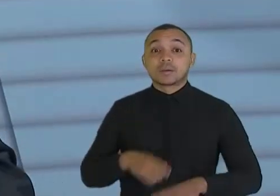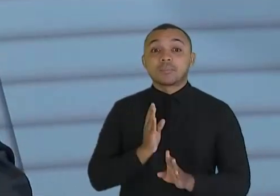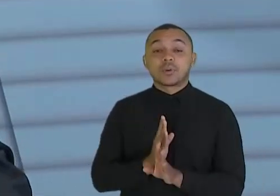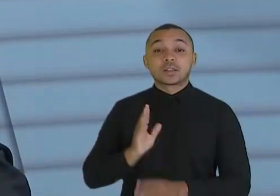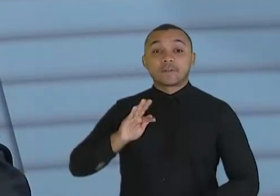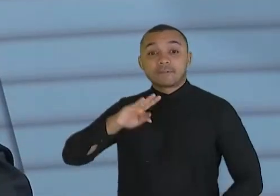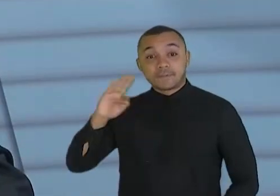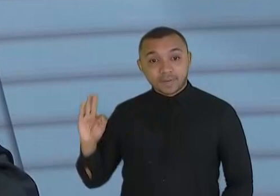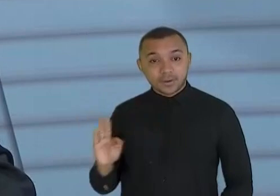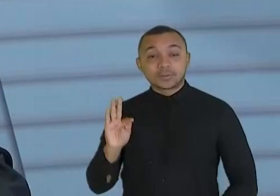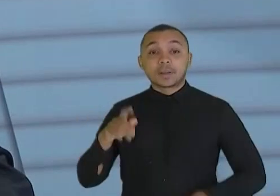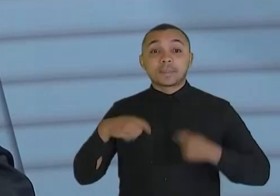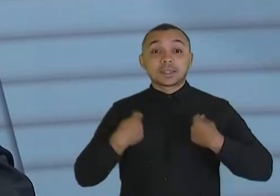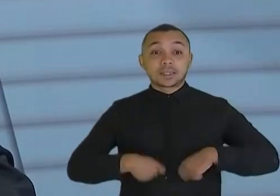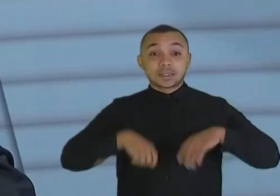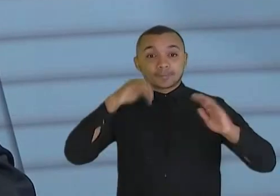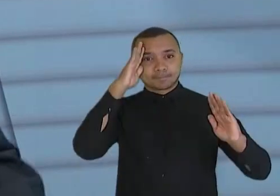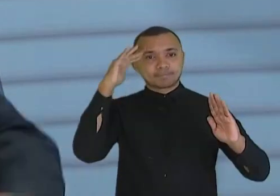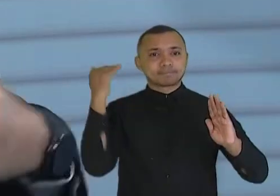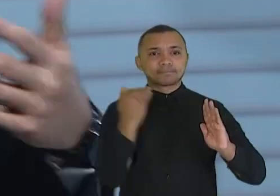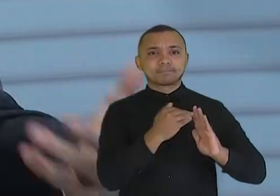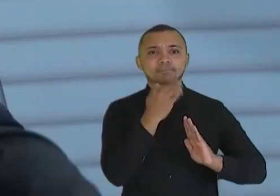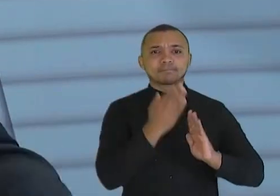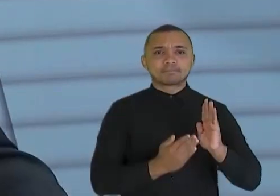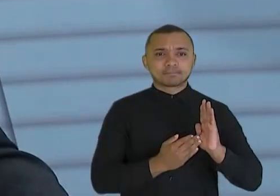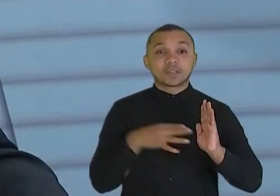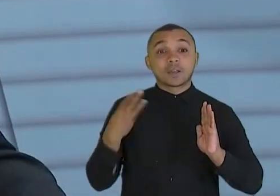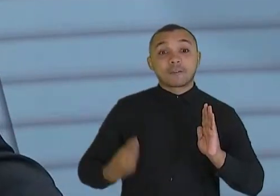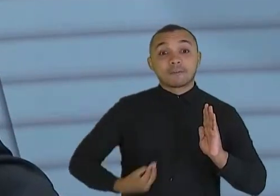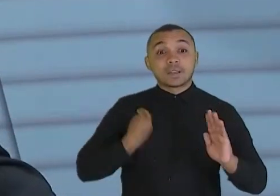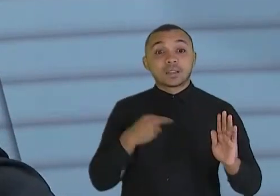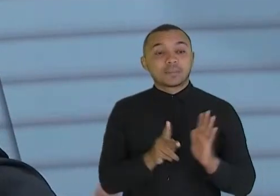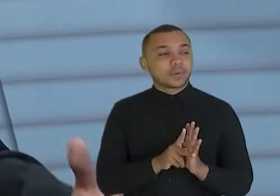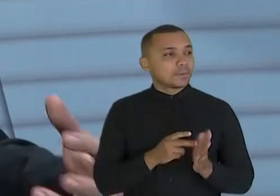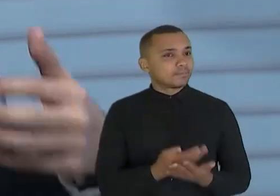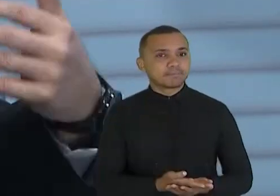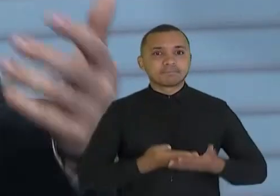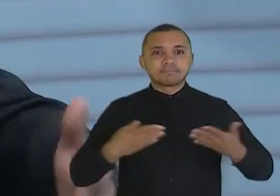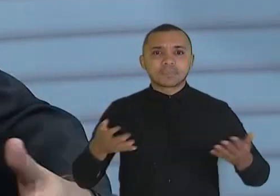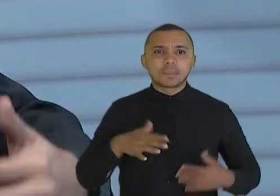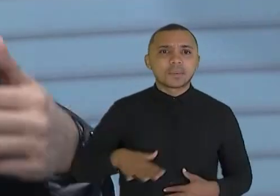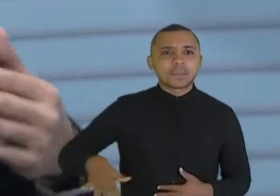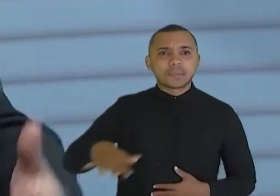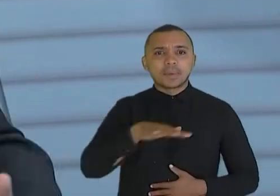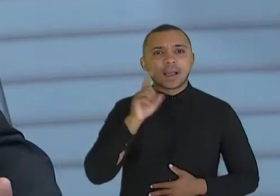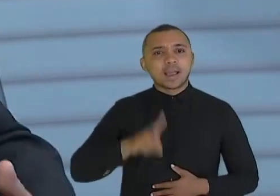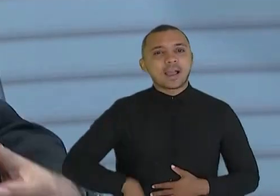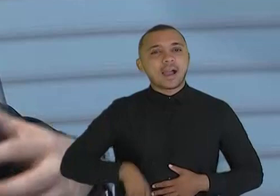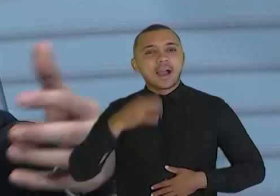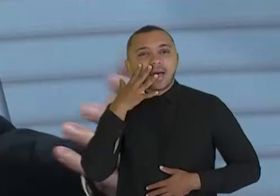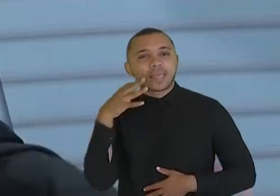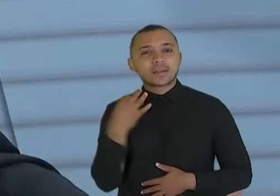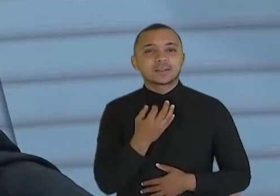poderia ser diferente. A gente tem que respeitar, né, os seres que vivem lá, né? Essa atenção, esse cuidado, respeitar o meio ambiente,